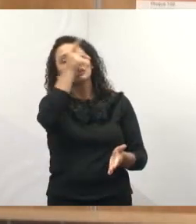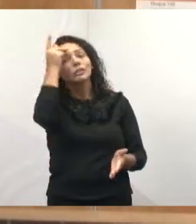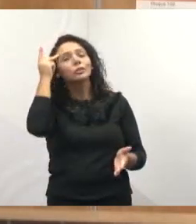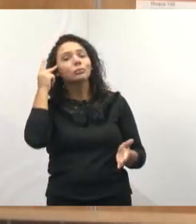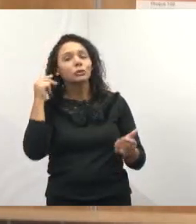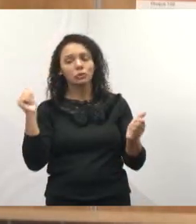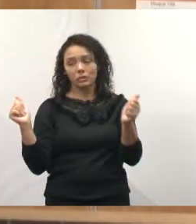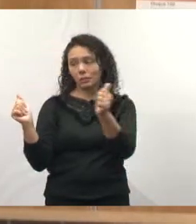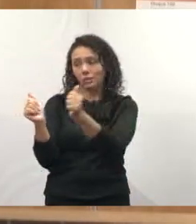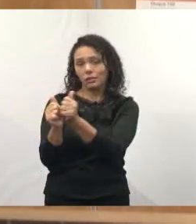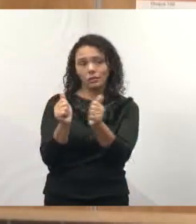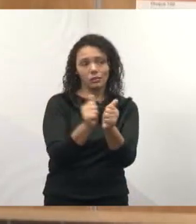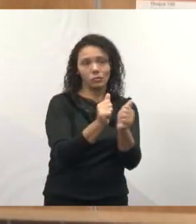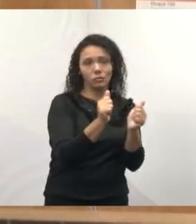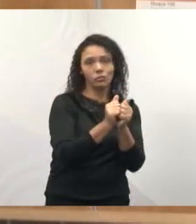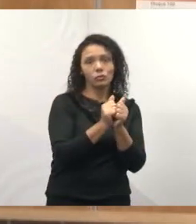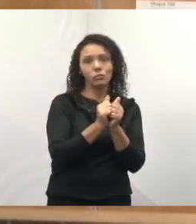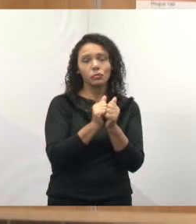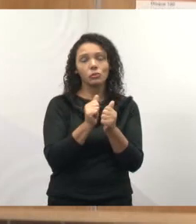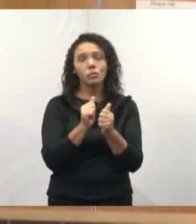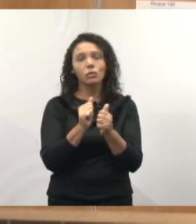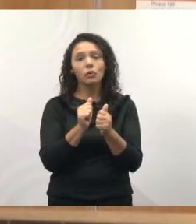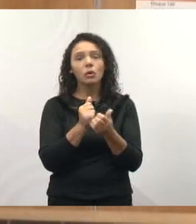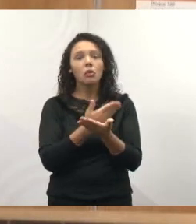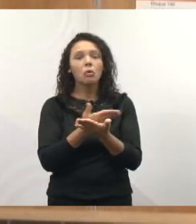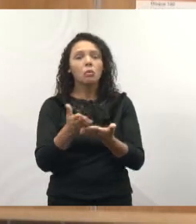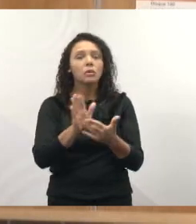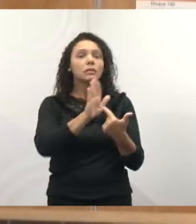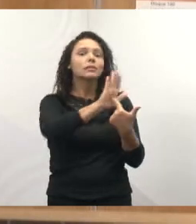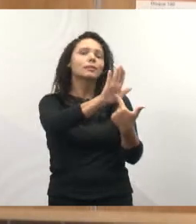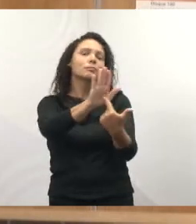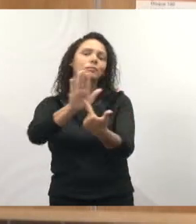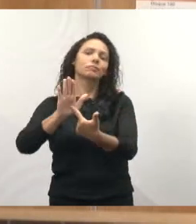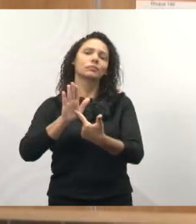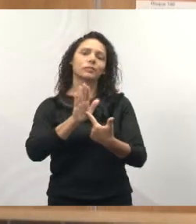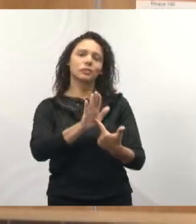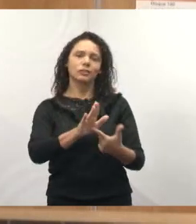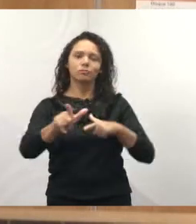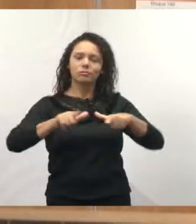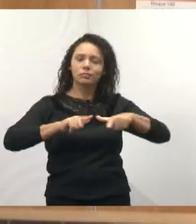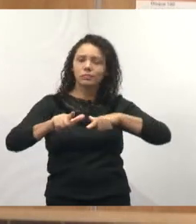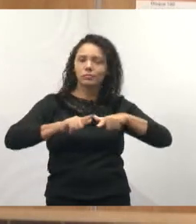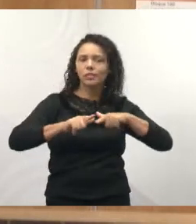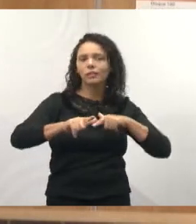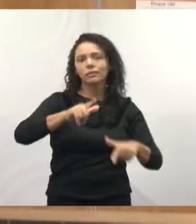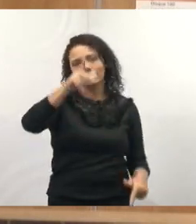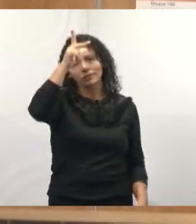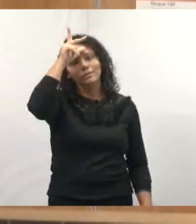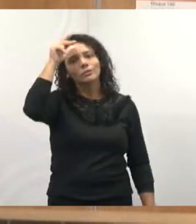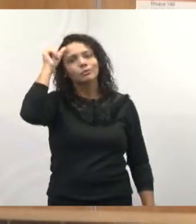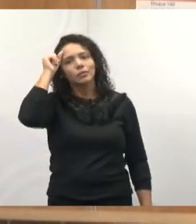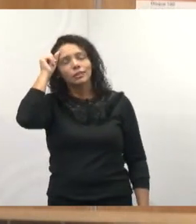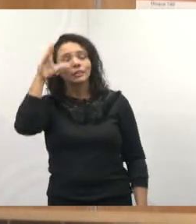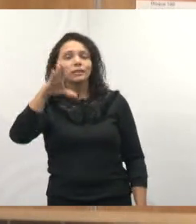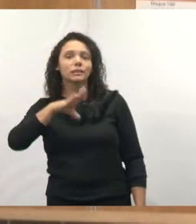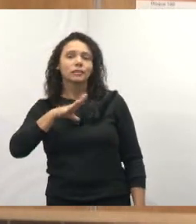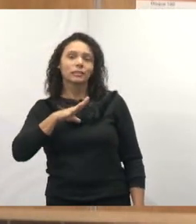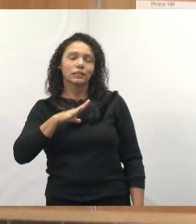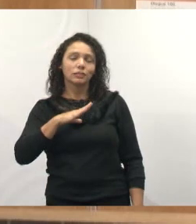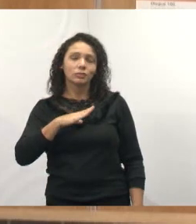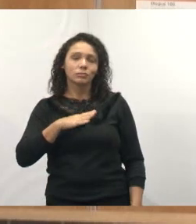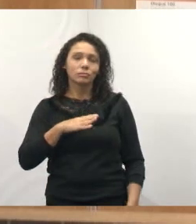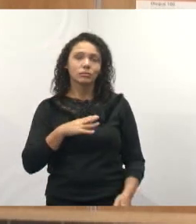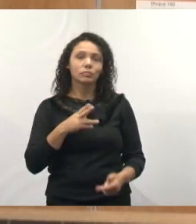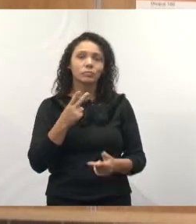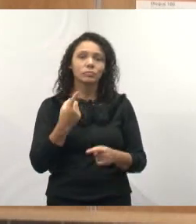prefeito começar a divulgar mal o trabalho do prefeito e da cidade. Porque ficam muito acanhados, às vezes está lá, o prefeito posta na rede